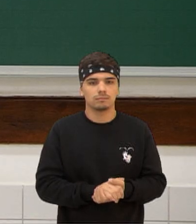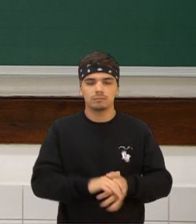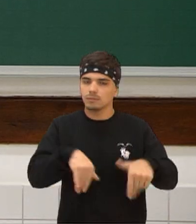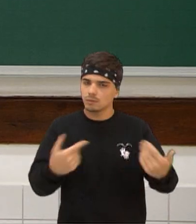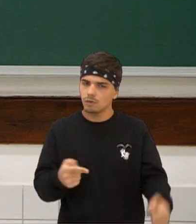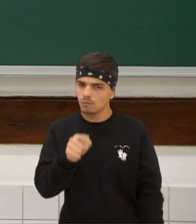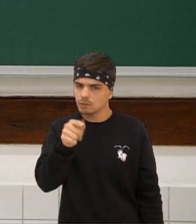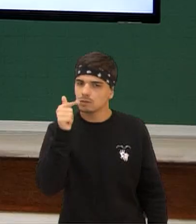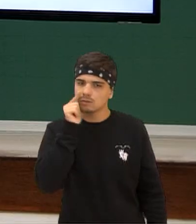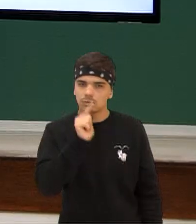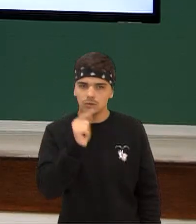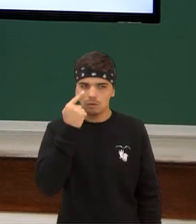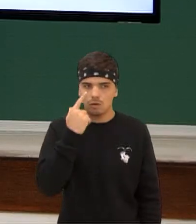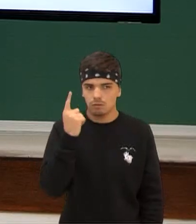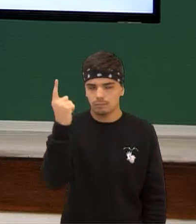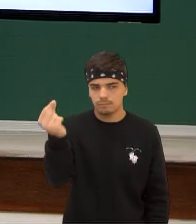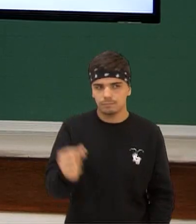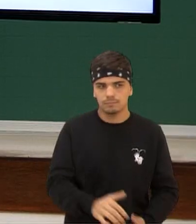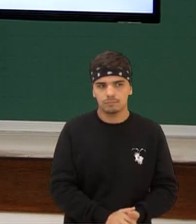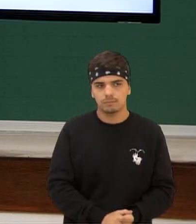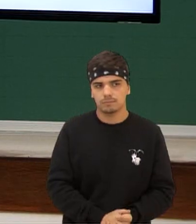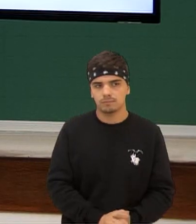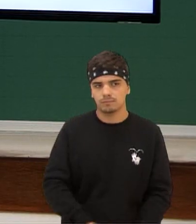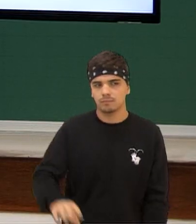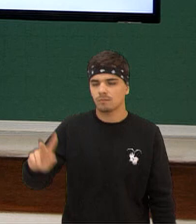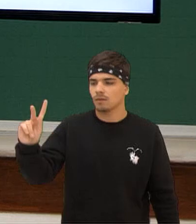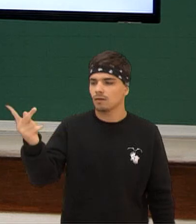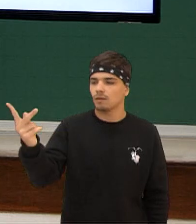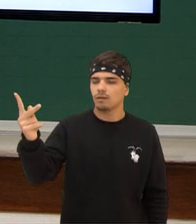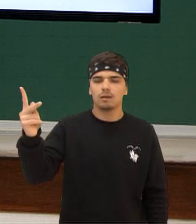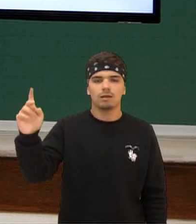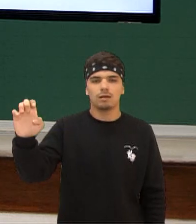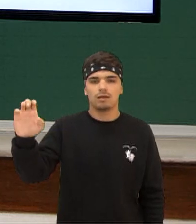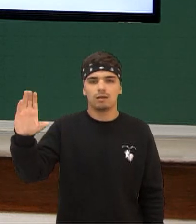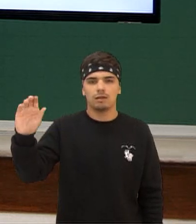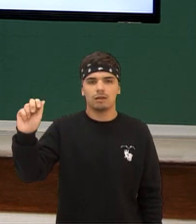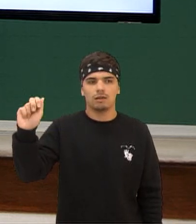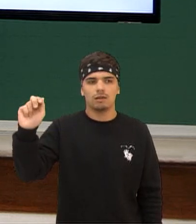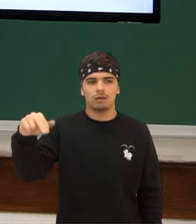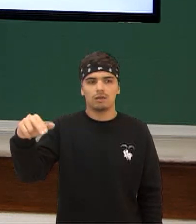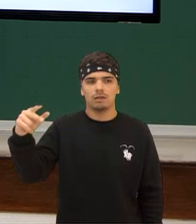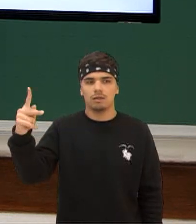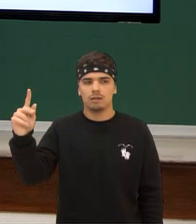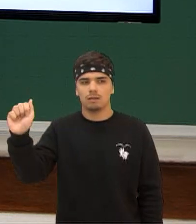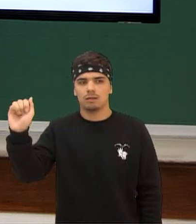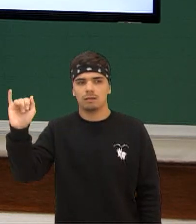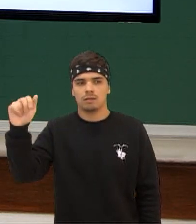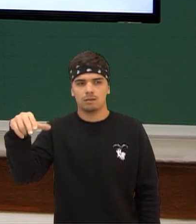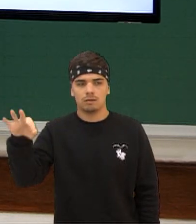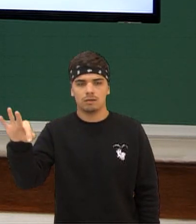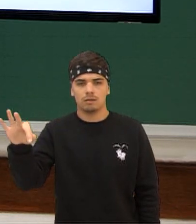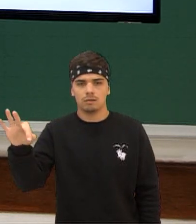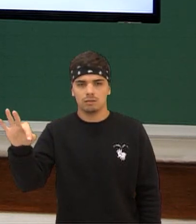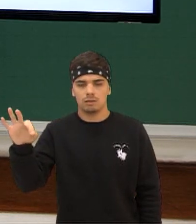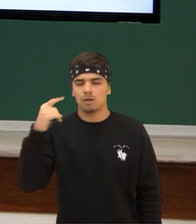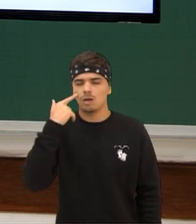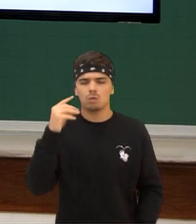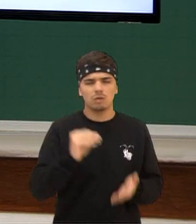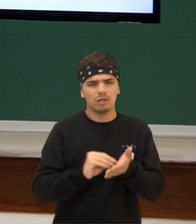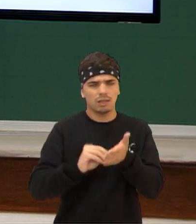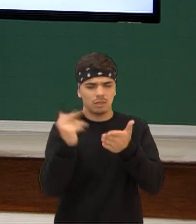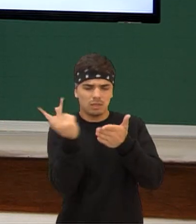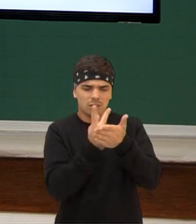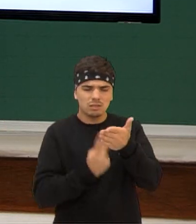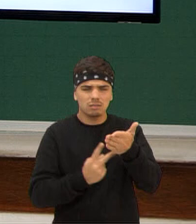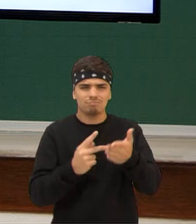conseguiu então vamos lá letra C he can aí tu tira eu coloquei droga desenhado não tem problema